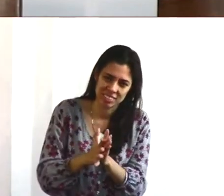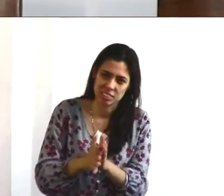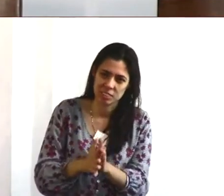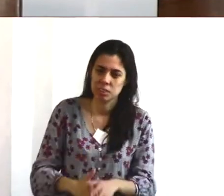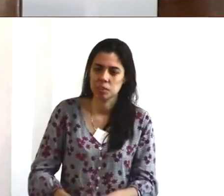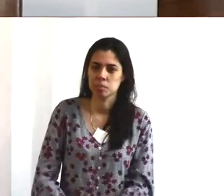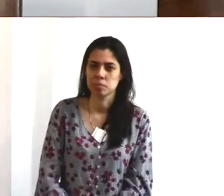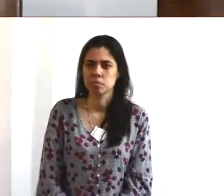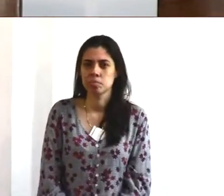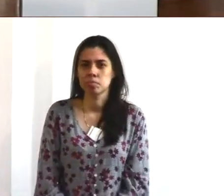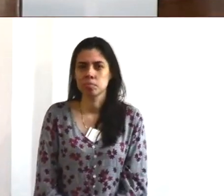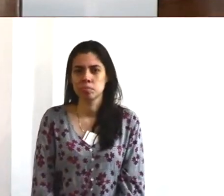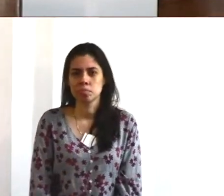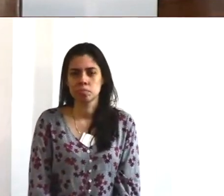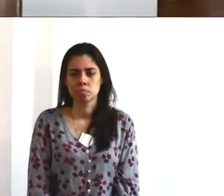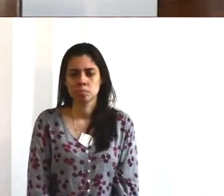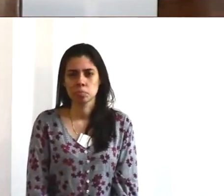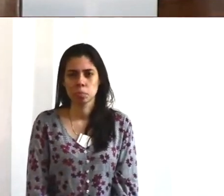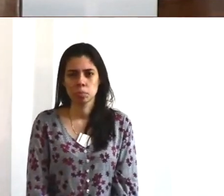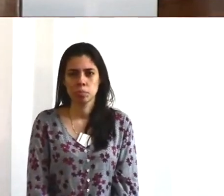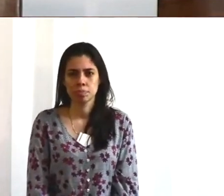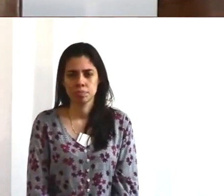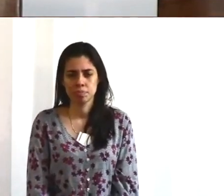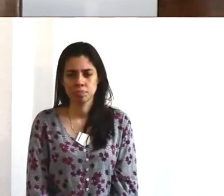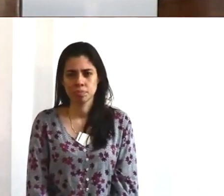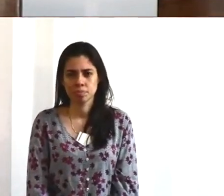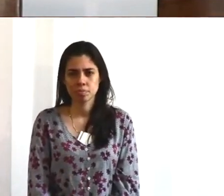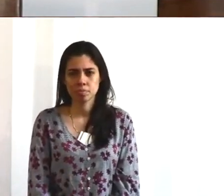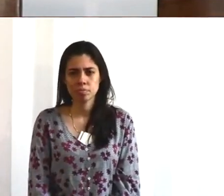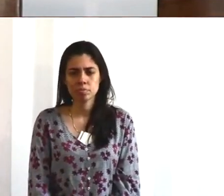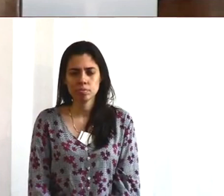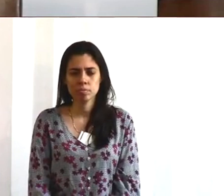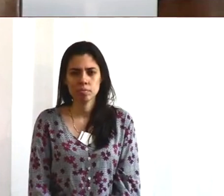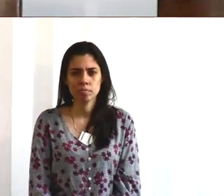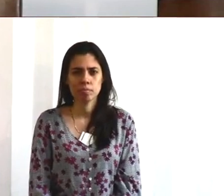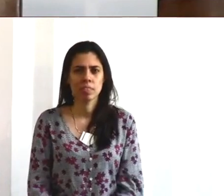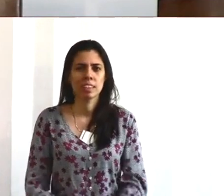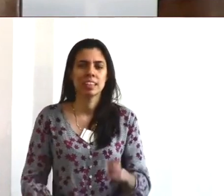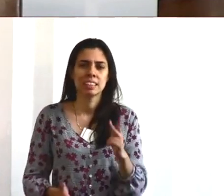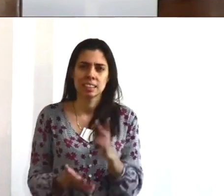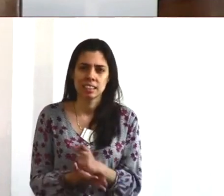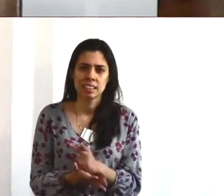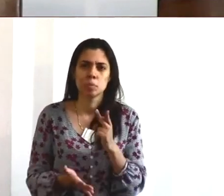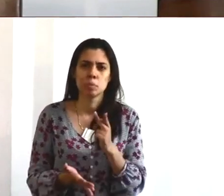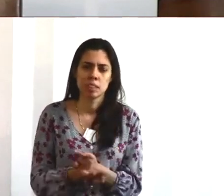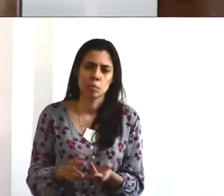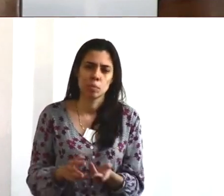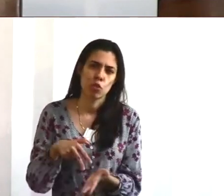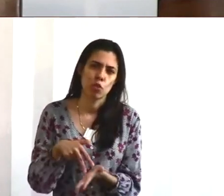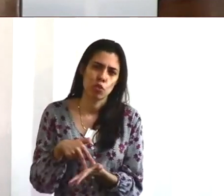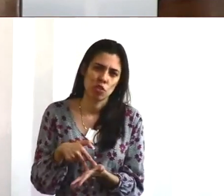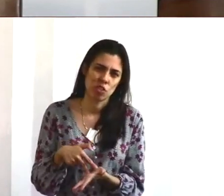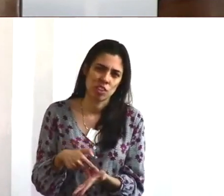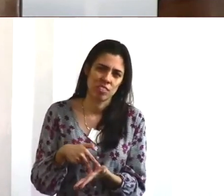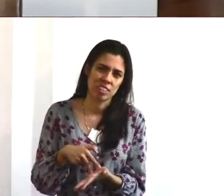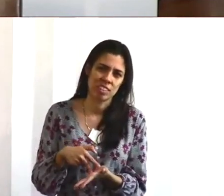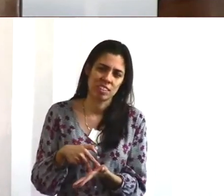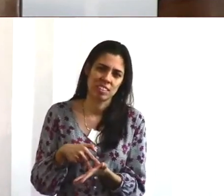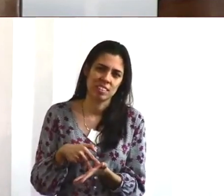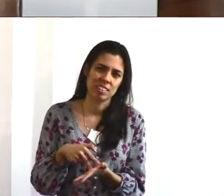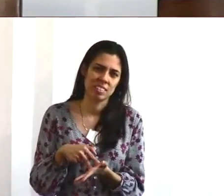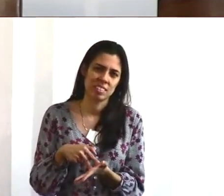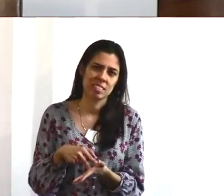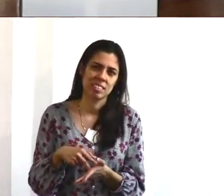dele. E o texto vai dizer que nada será abalado, e essa cidade permanecerá